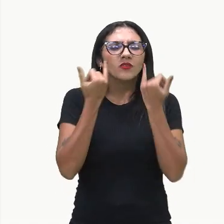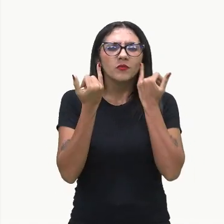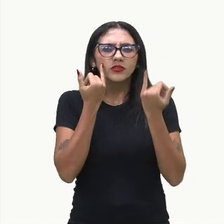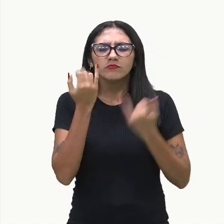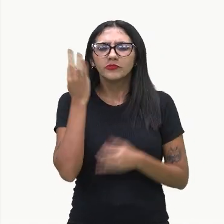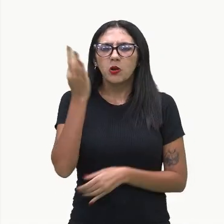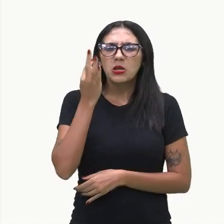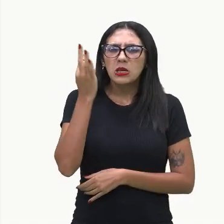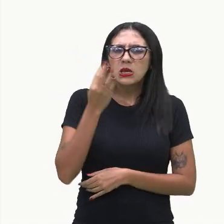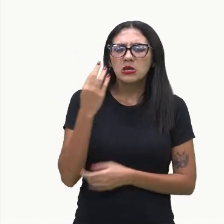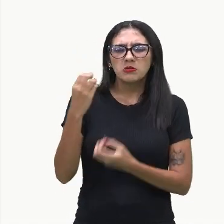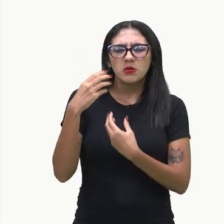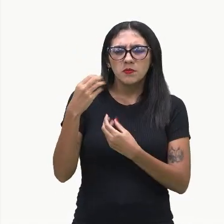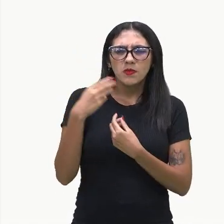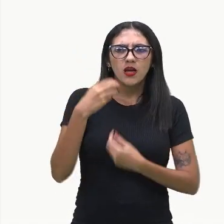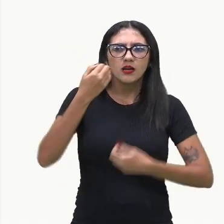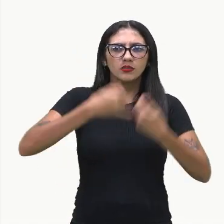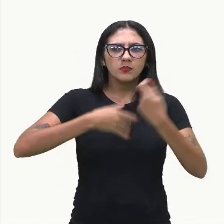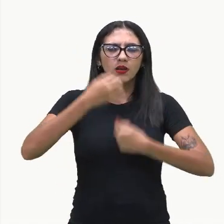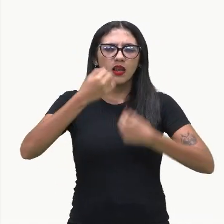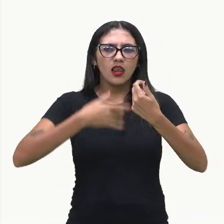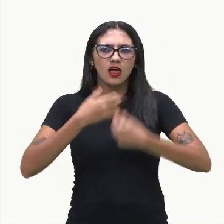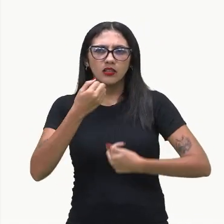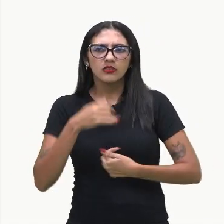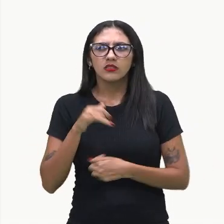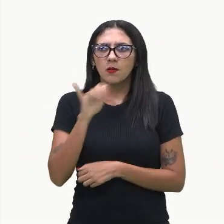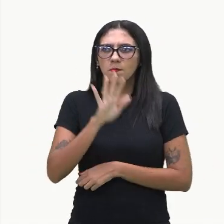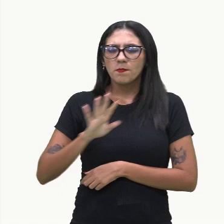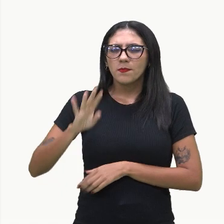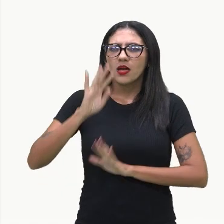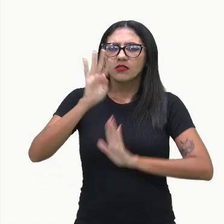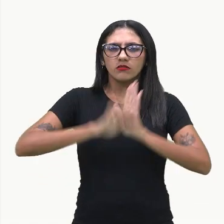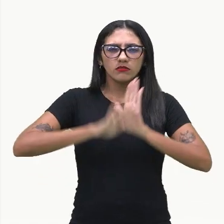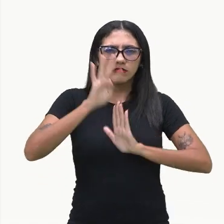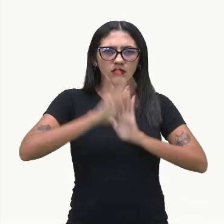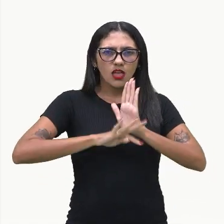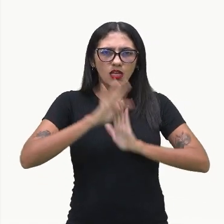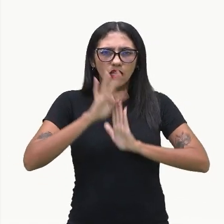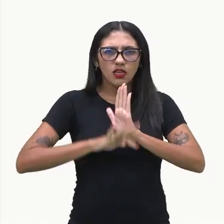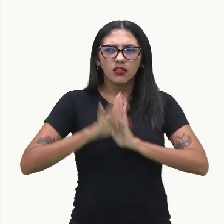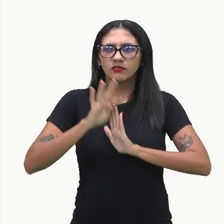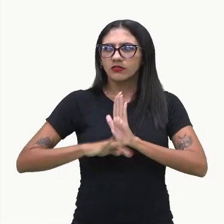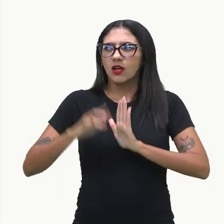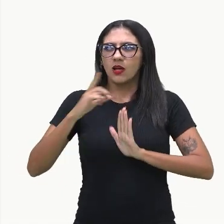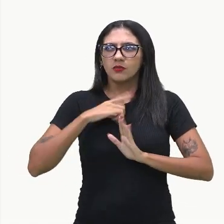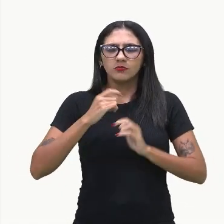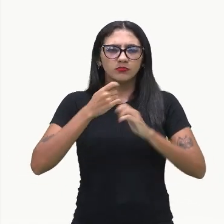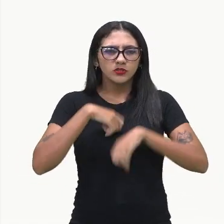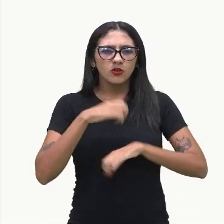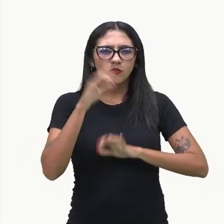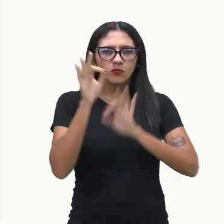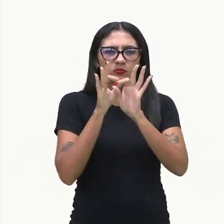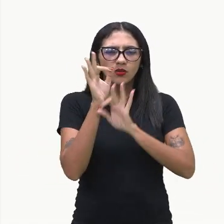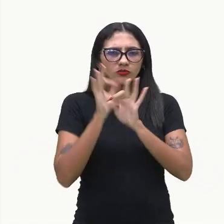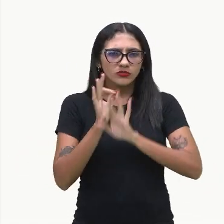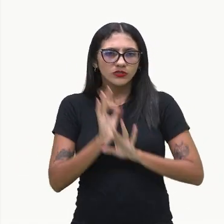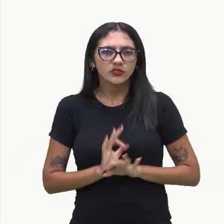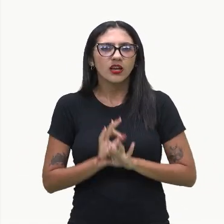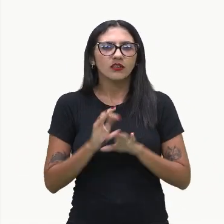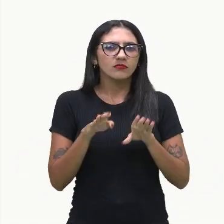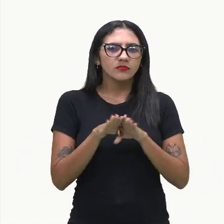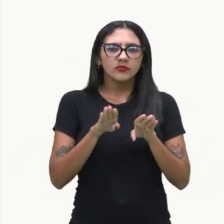teoria, não é? De tudo que nós vimos ali na imagem, para estar trabalhando aí, não é?